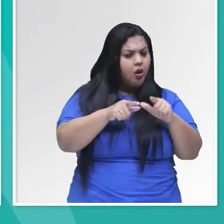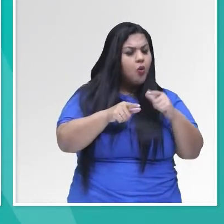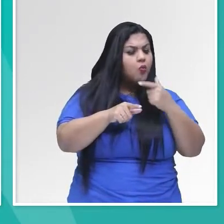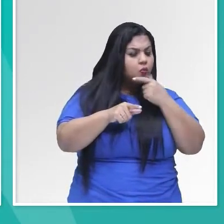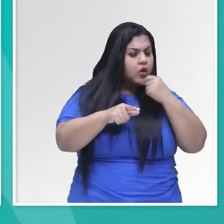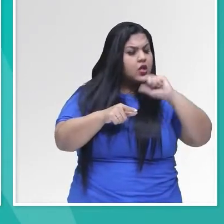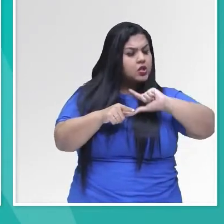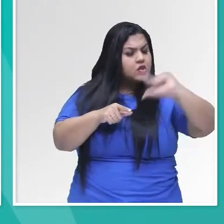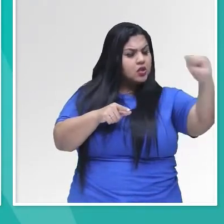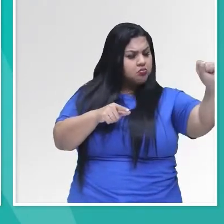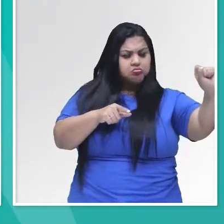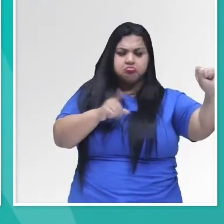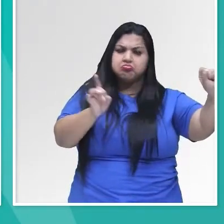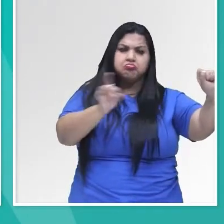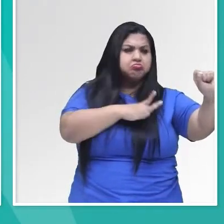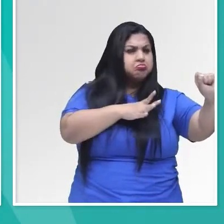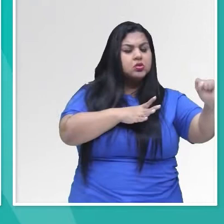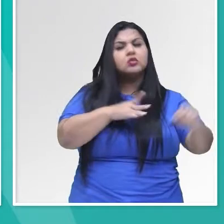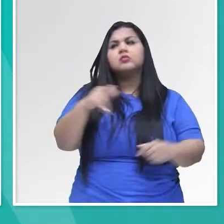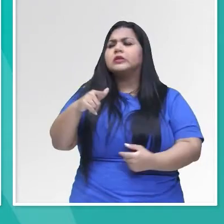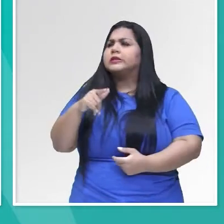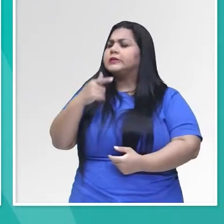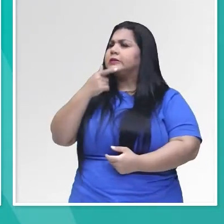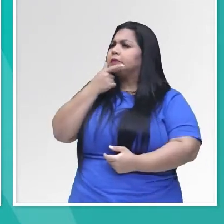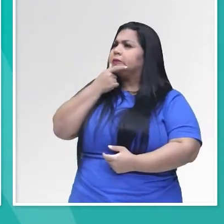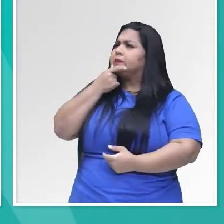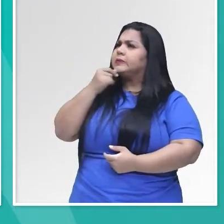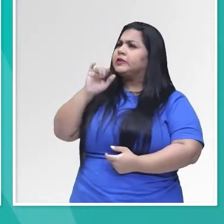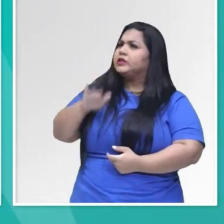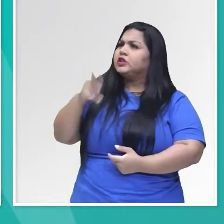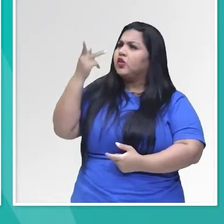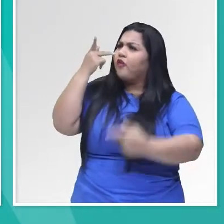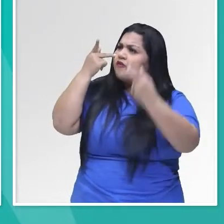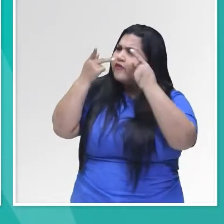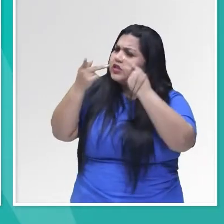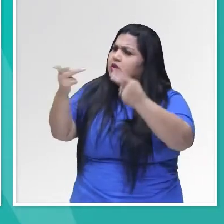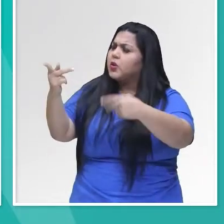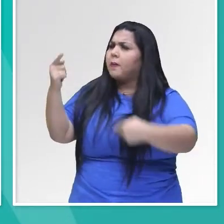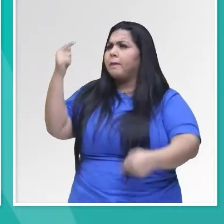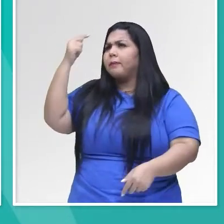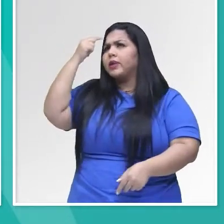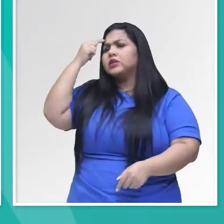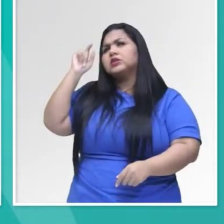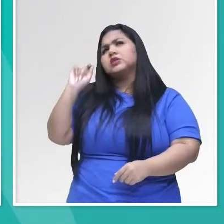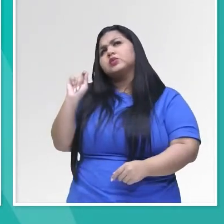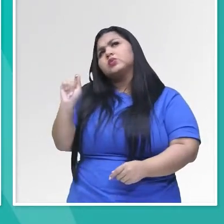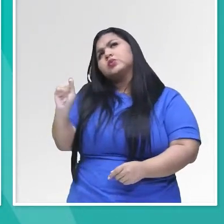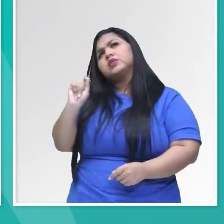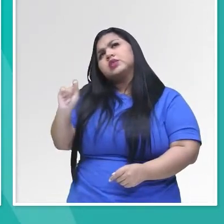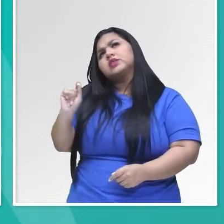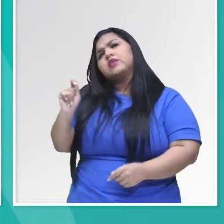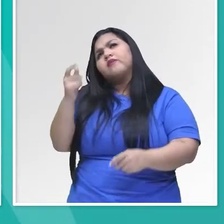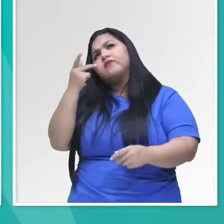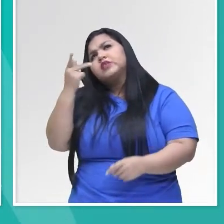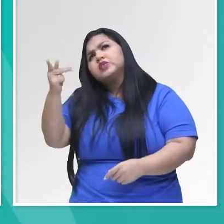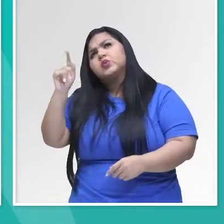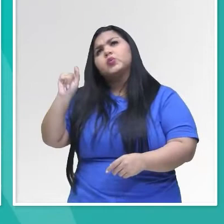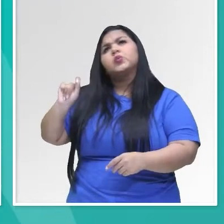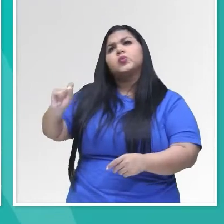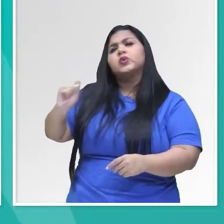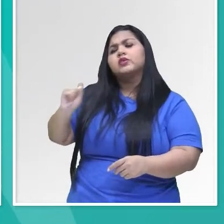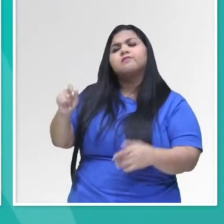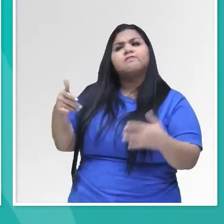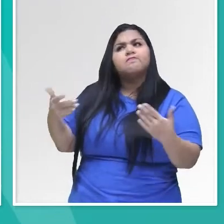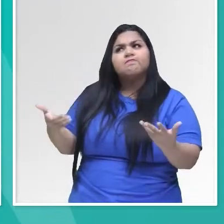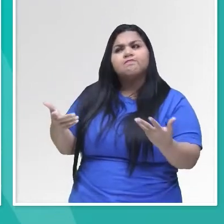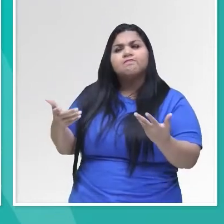menino visitou, a tua cabeça fica pensando. Visitou o quê? Naturalmente você percebeu isso, não